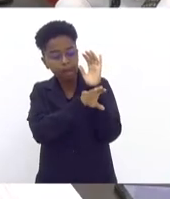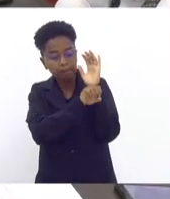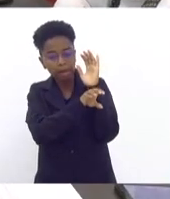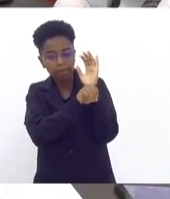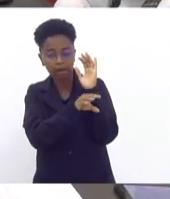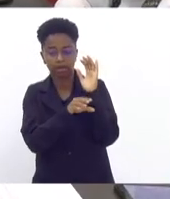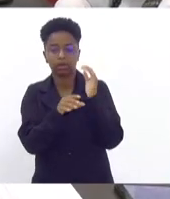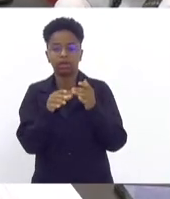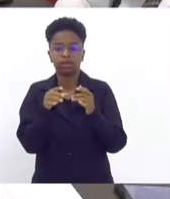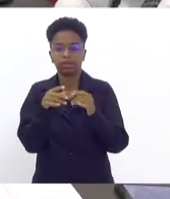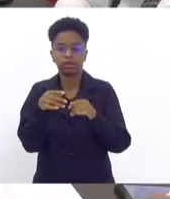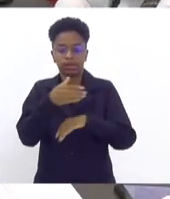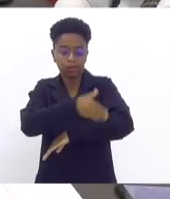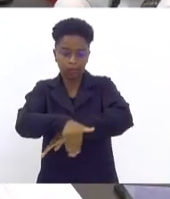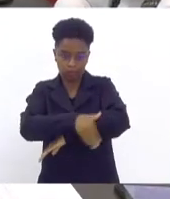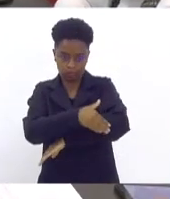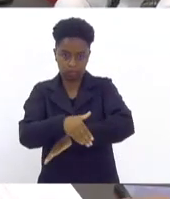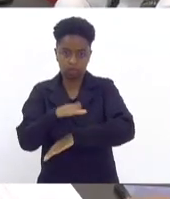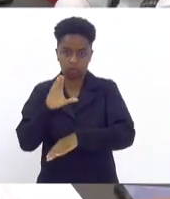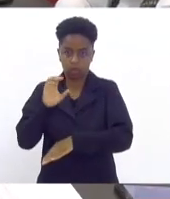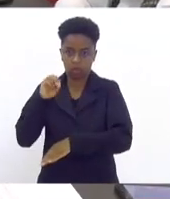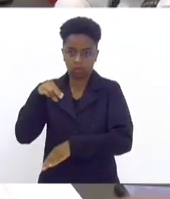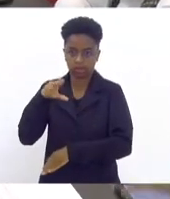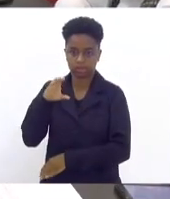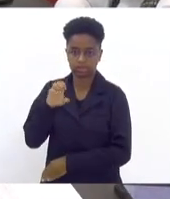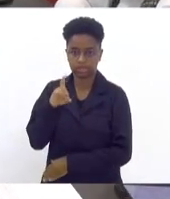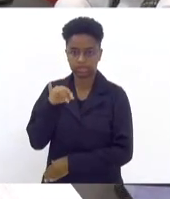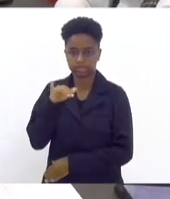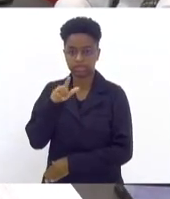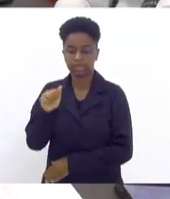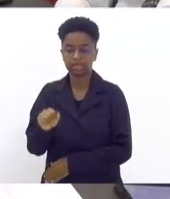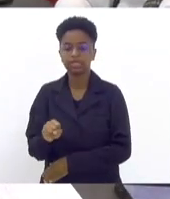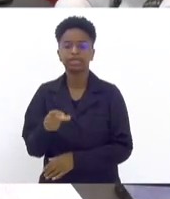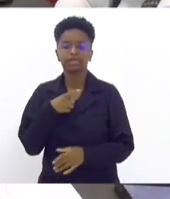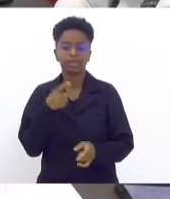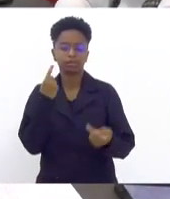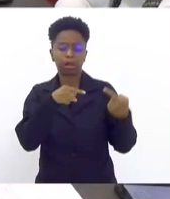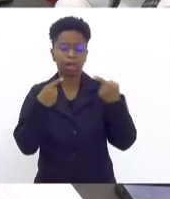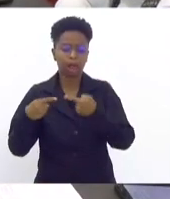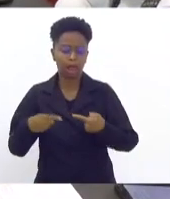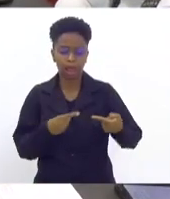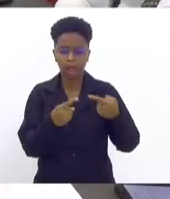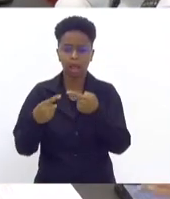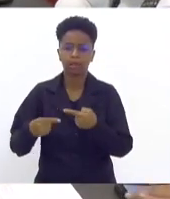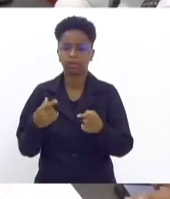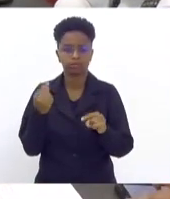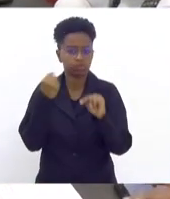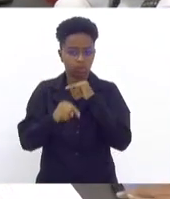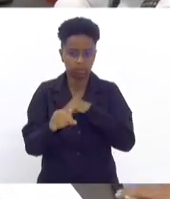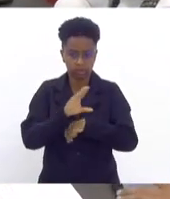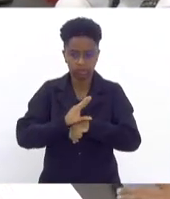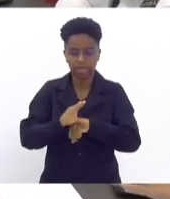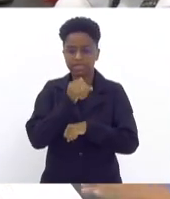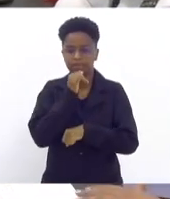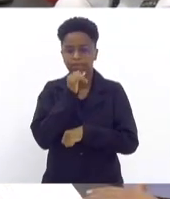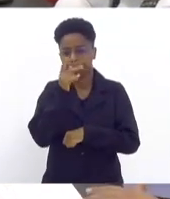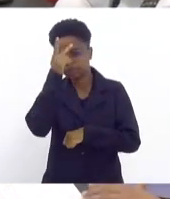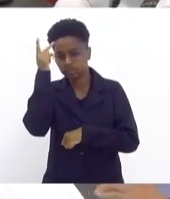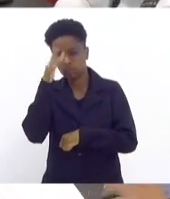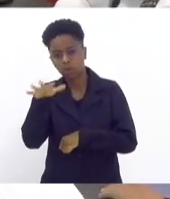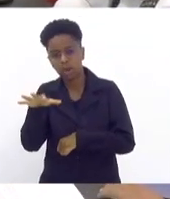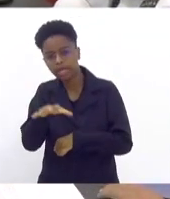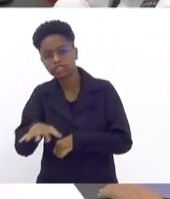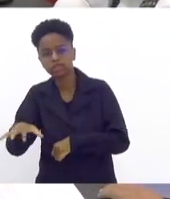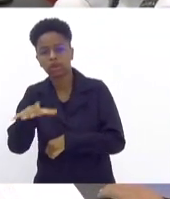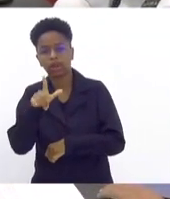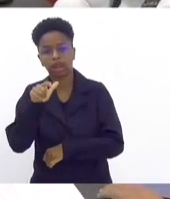concedidas. E aí teve uma intensa discussão de que seria inconstitucional, enfim, as pessoas lá da região dos Lagos reclamando muito,